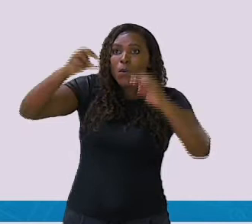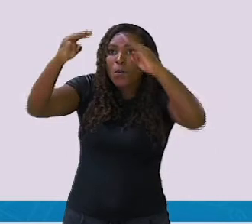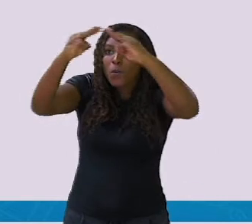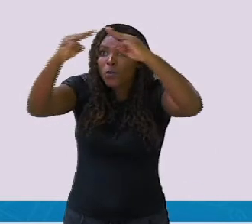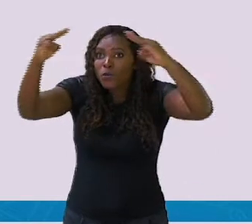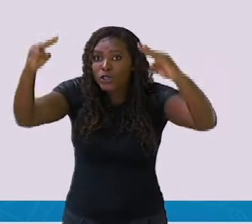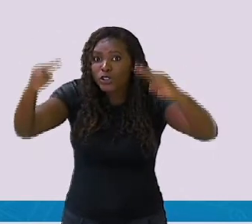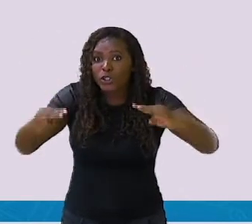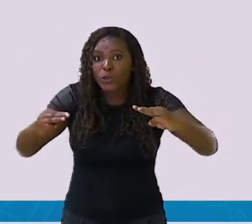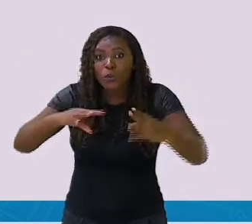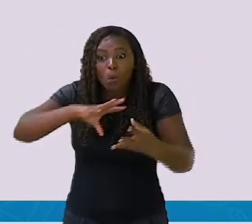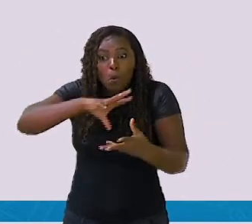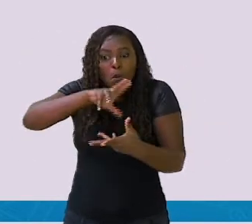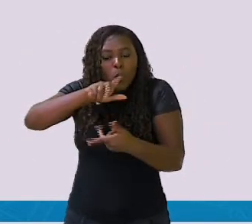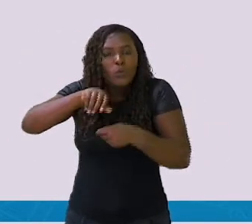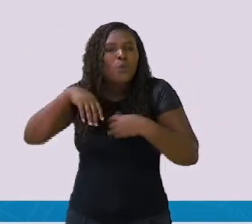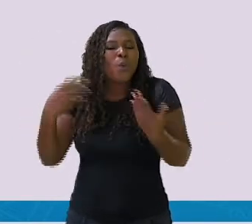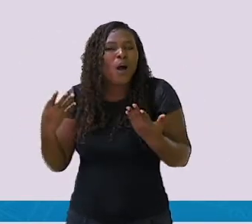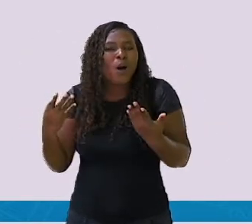na Rússia em